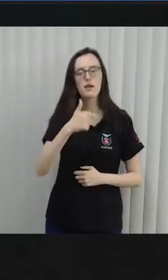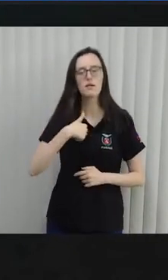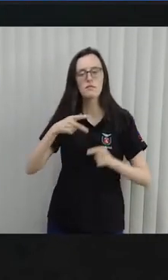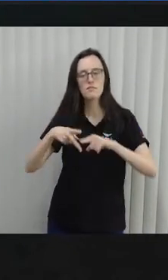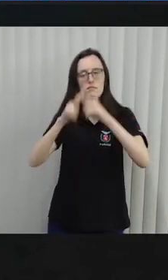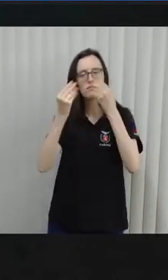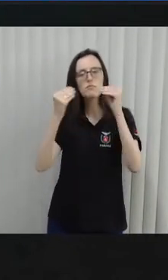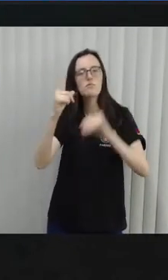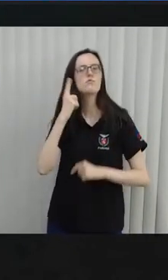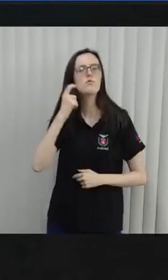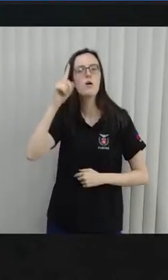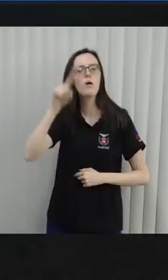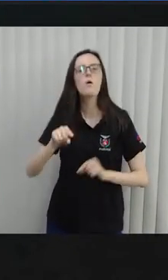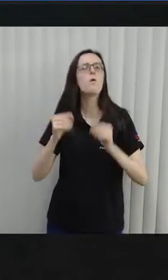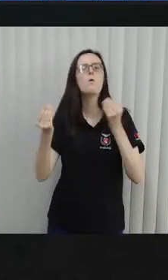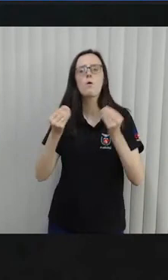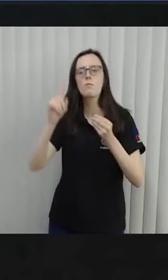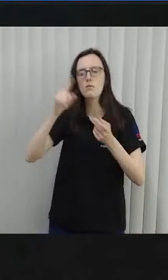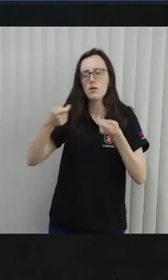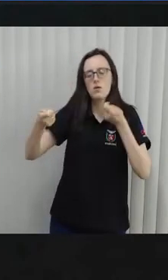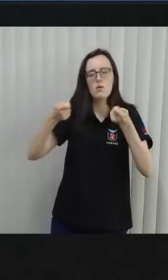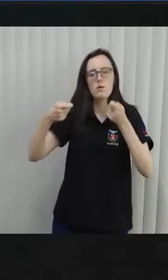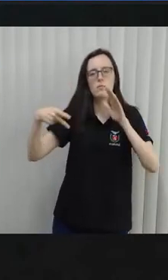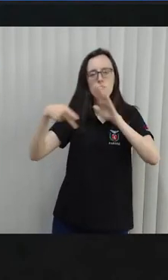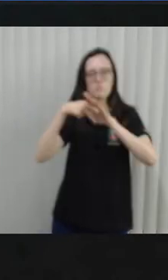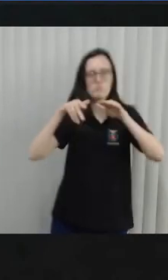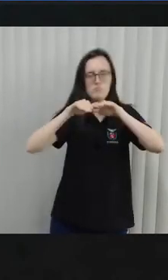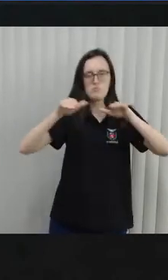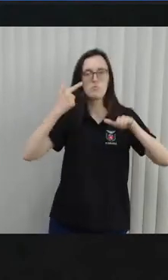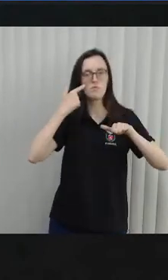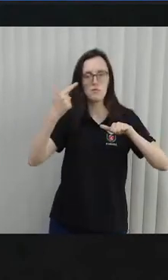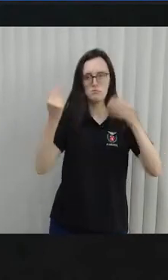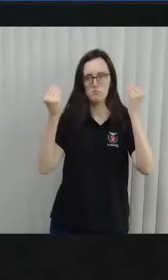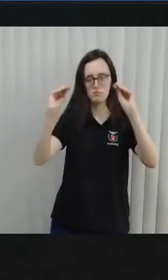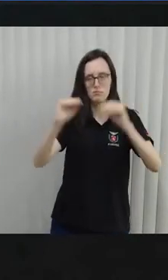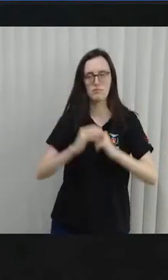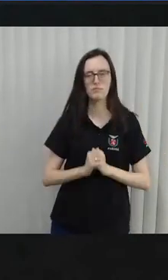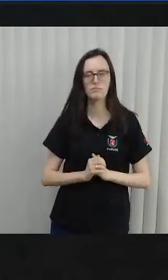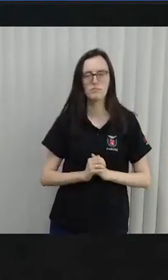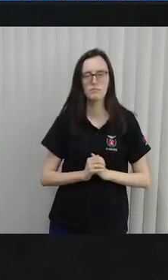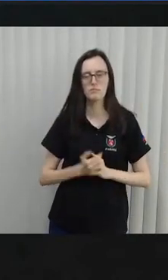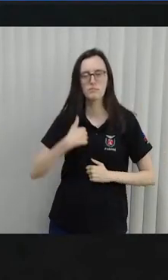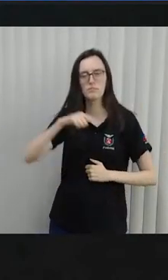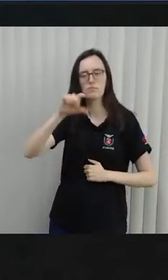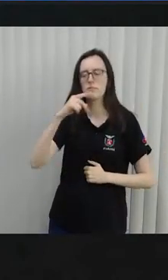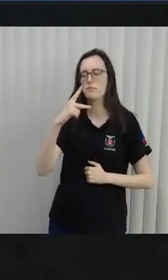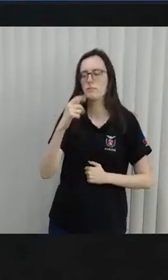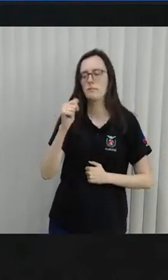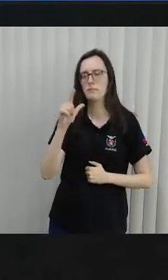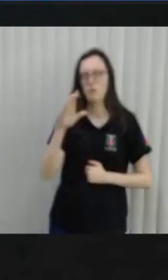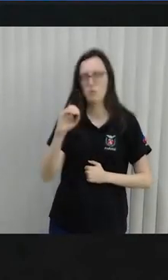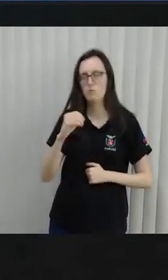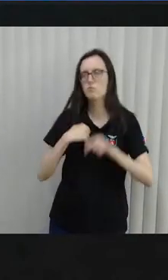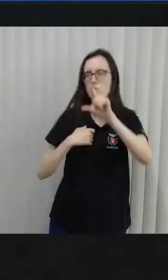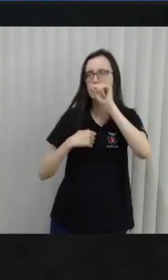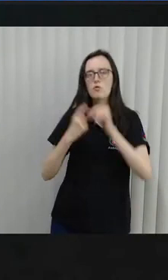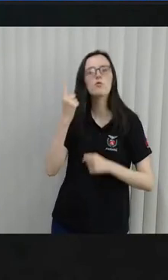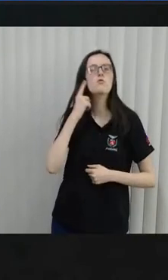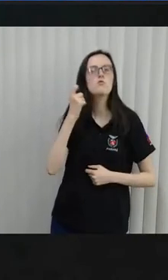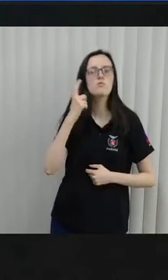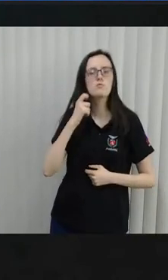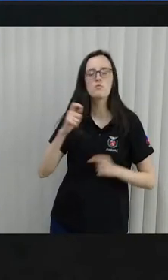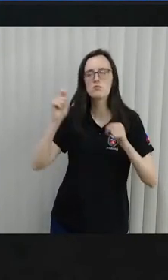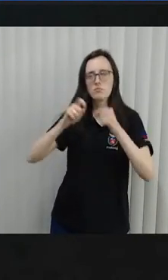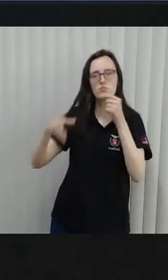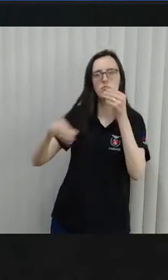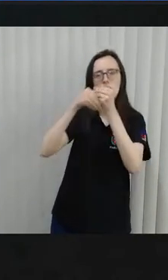som seja todo controlado no palco, beleza? Então, eu venho aqui, selecionei o palco, venho aqui em tons e vou selecionar aqui um novo